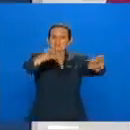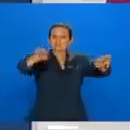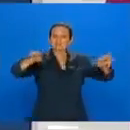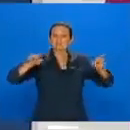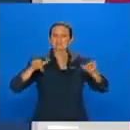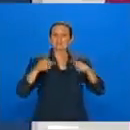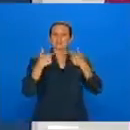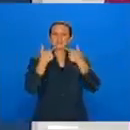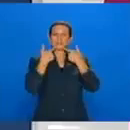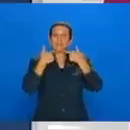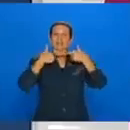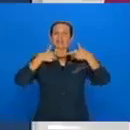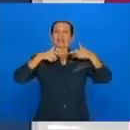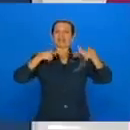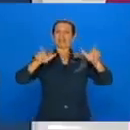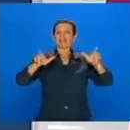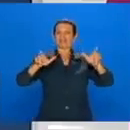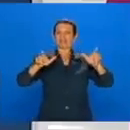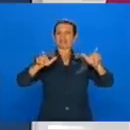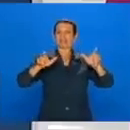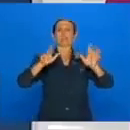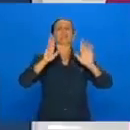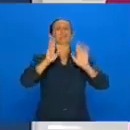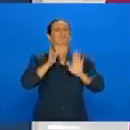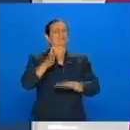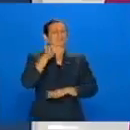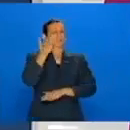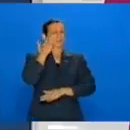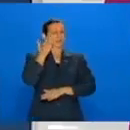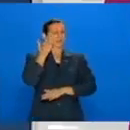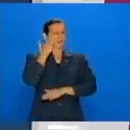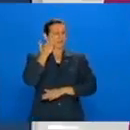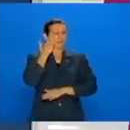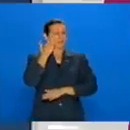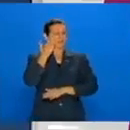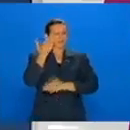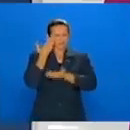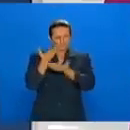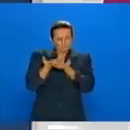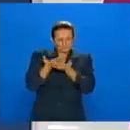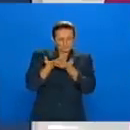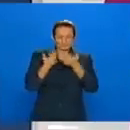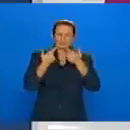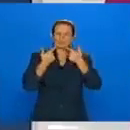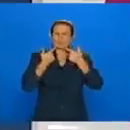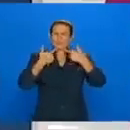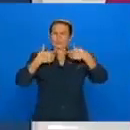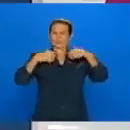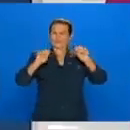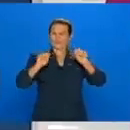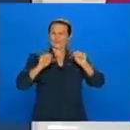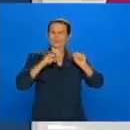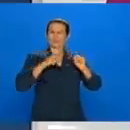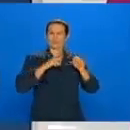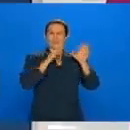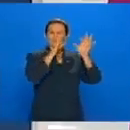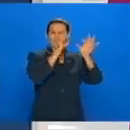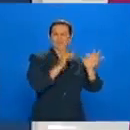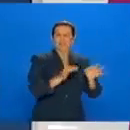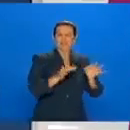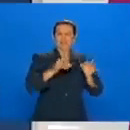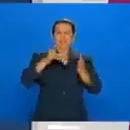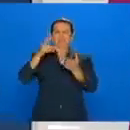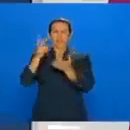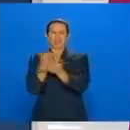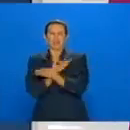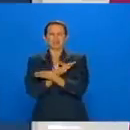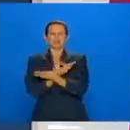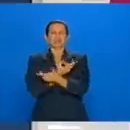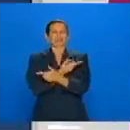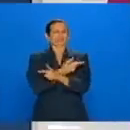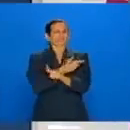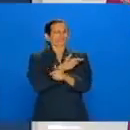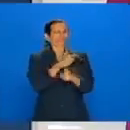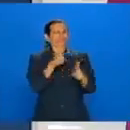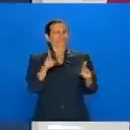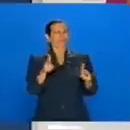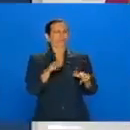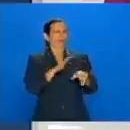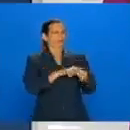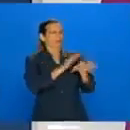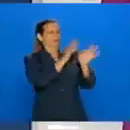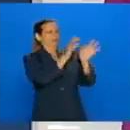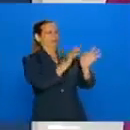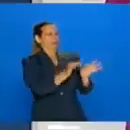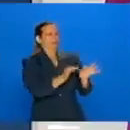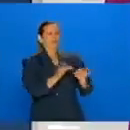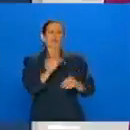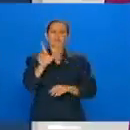é sabido que para a linguística não existe certo ou errado. Não há o que é mais correto e outra